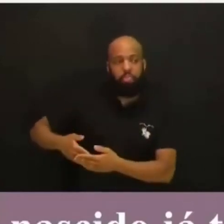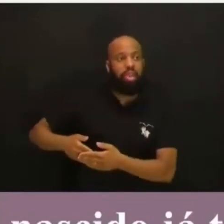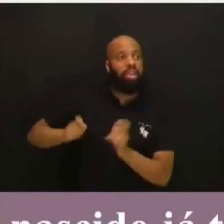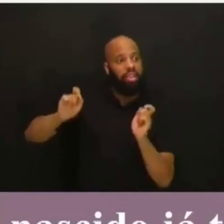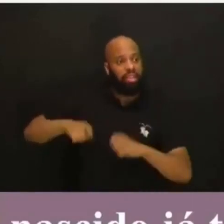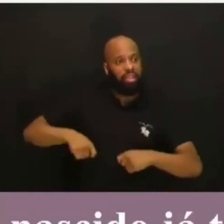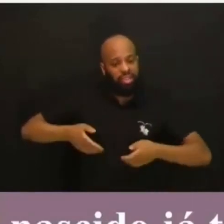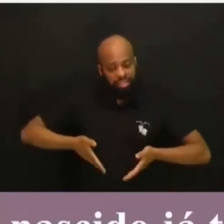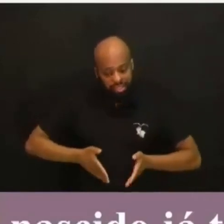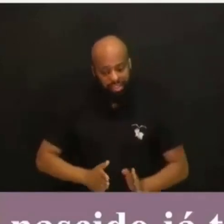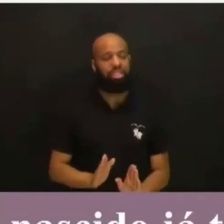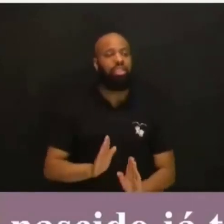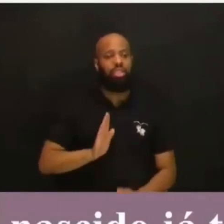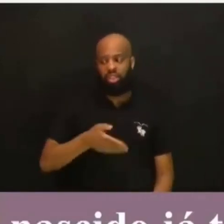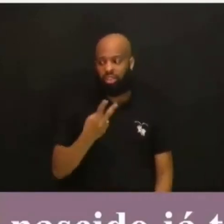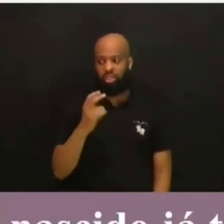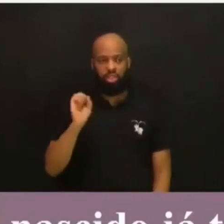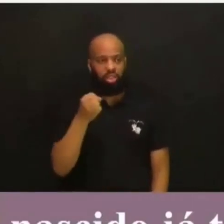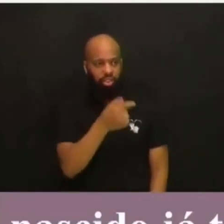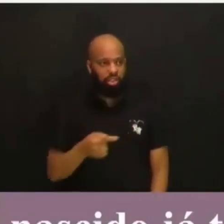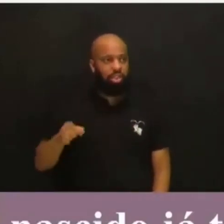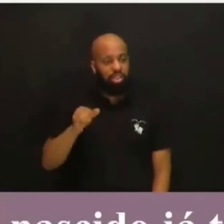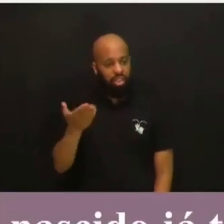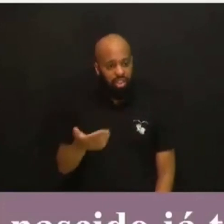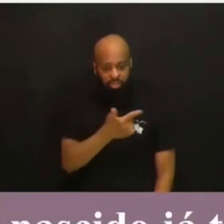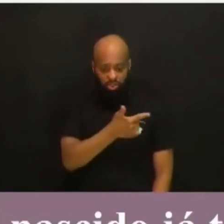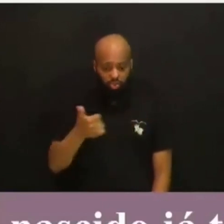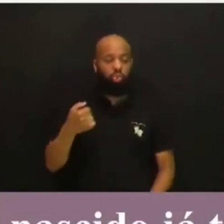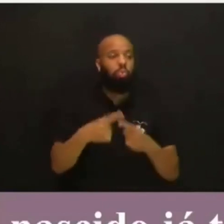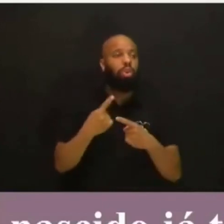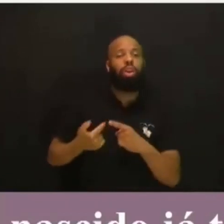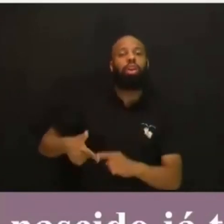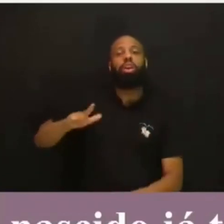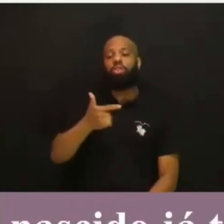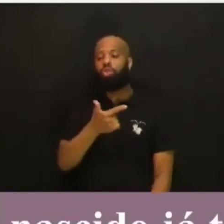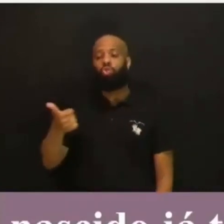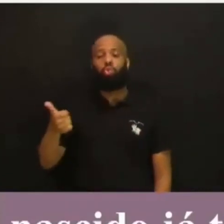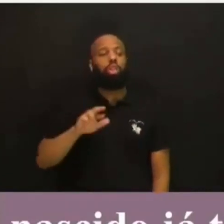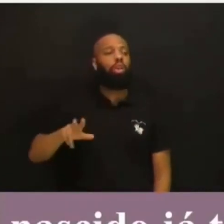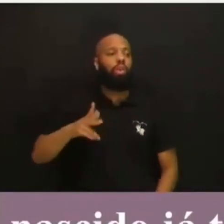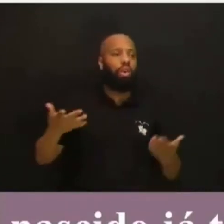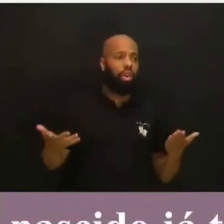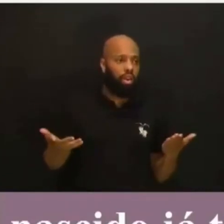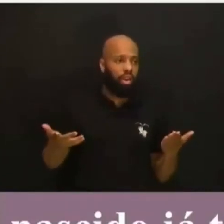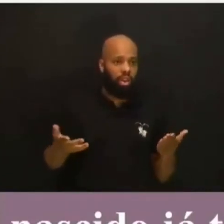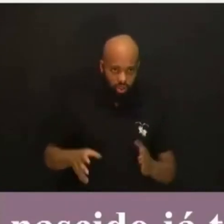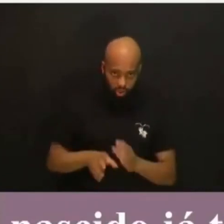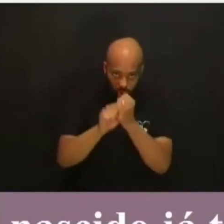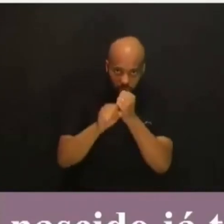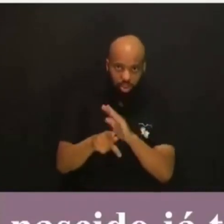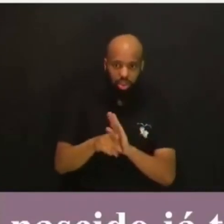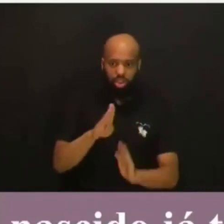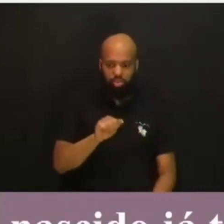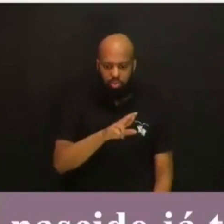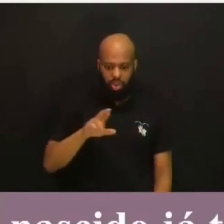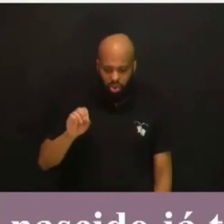viável com 28 semanas. Se esse de 21 é, por que o de 28 não é? Não é aquela continha que o Barroso fez? 1 mais 1 dá